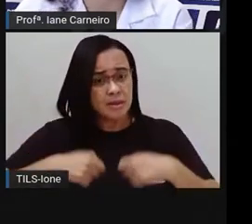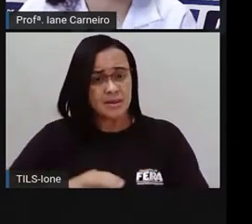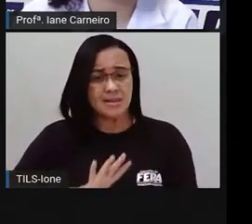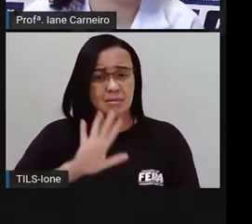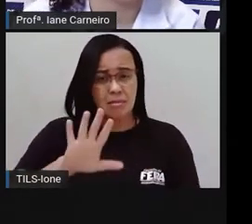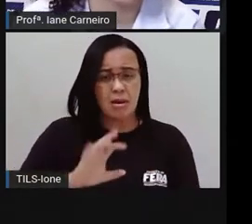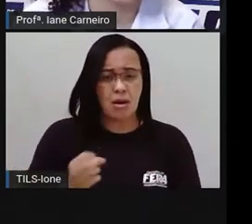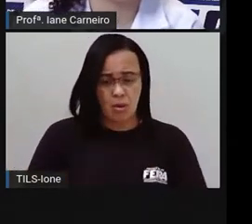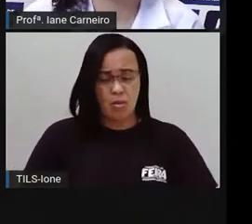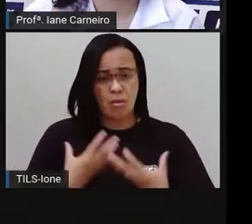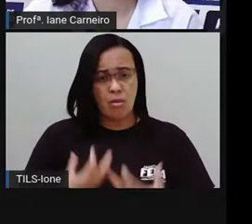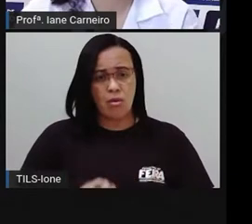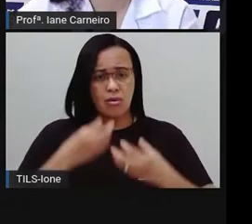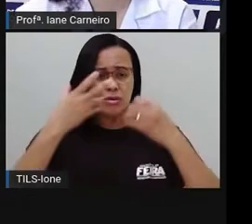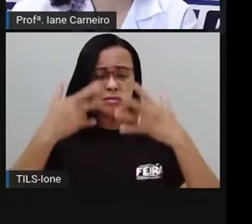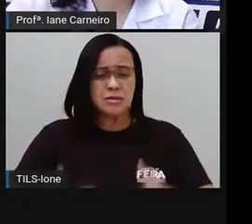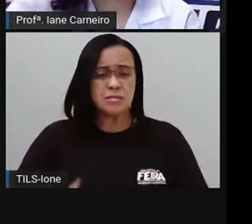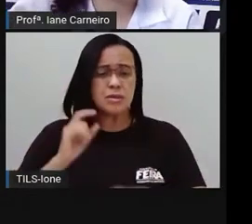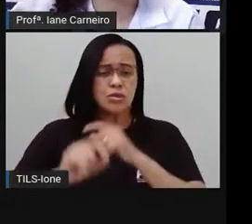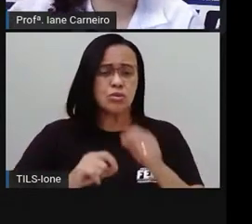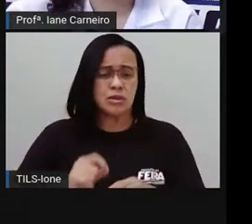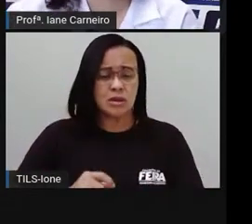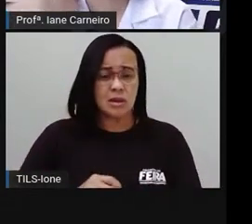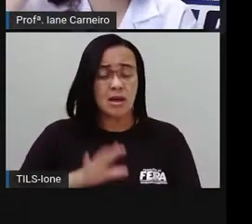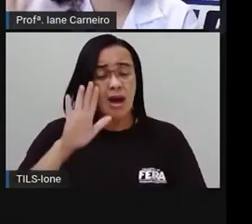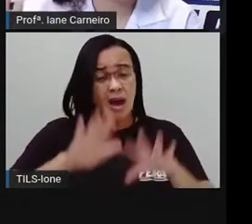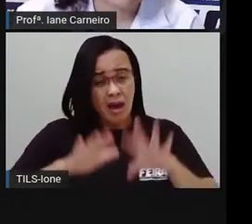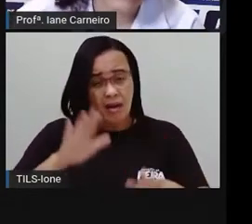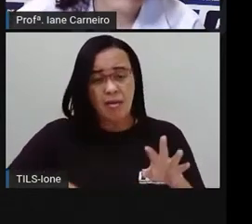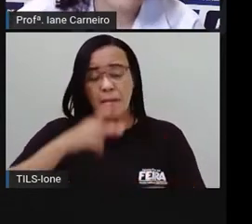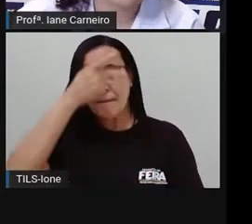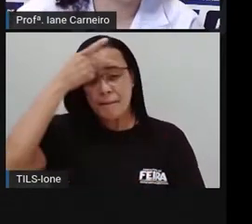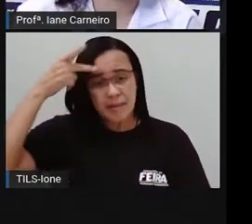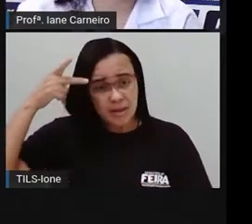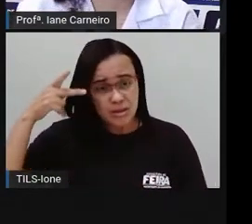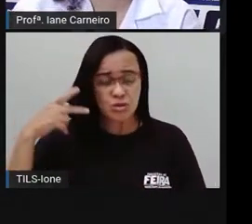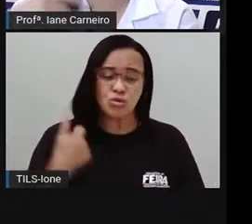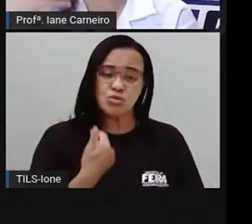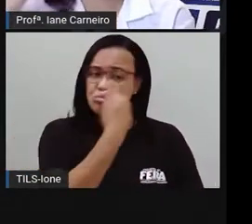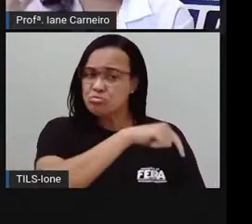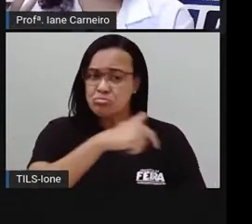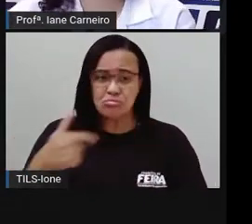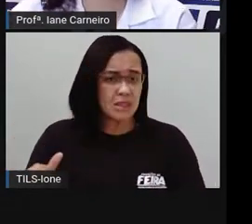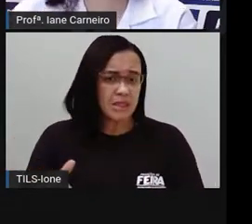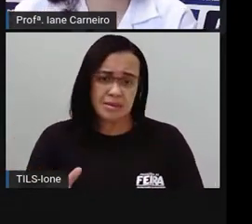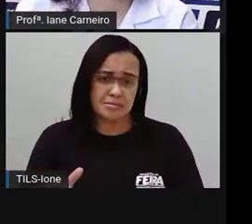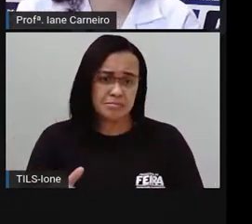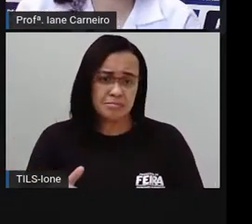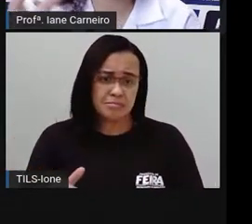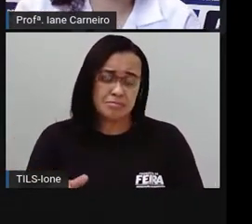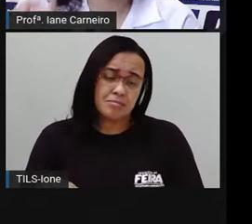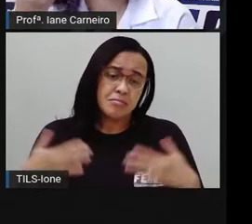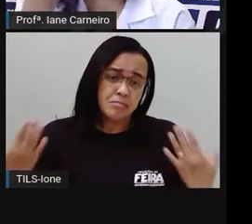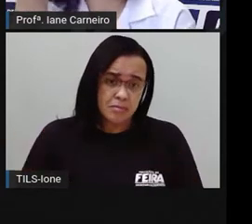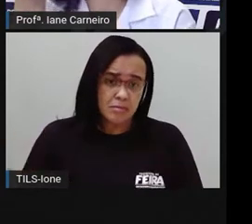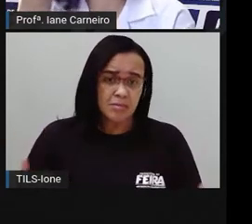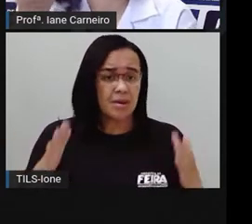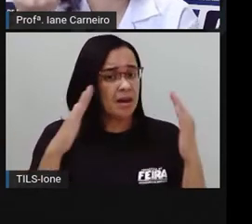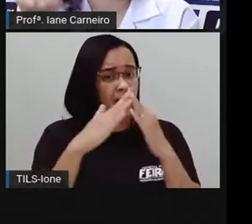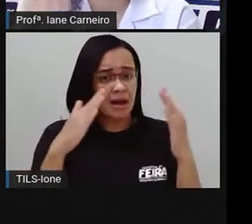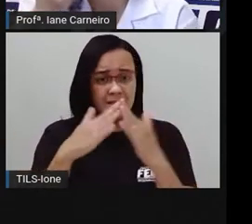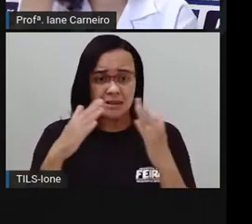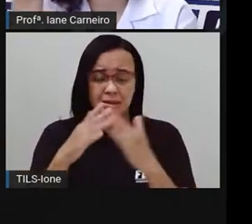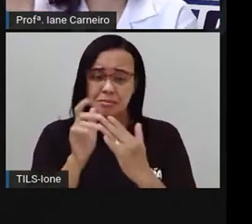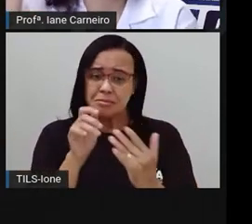tem direito a isso, né, que vive ao léu, debaixo da ponte, né, sob as estrelas. E o que quer dizer essa parte